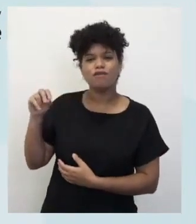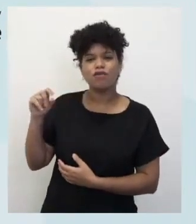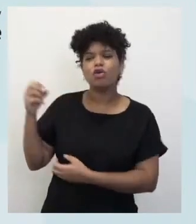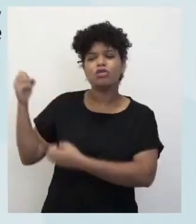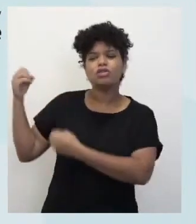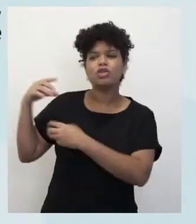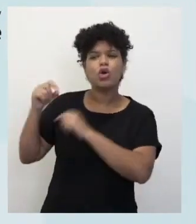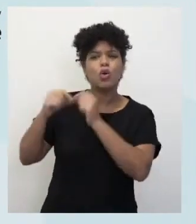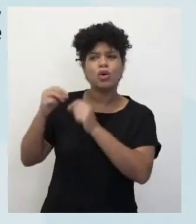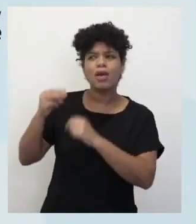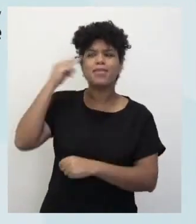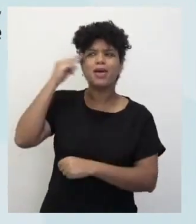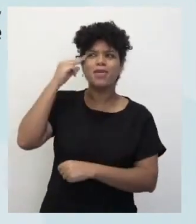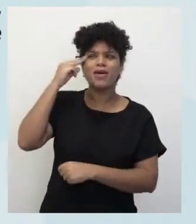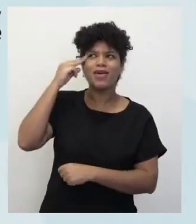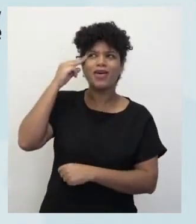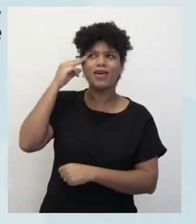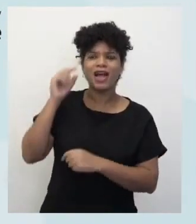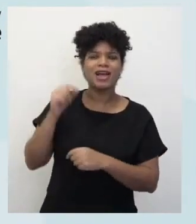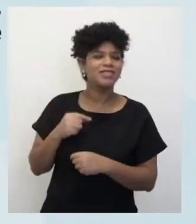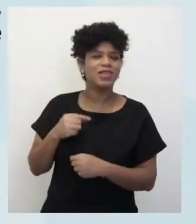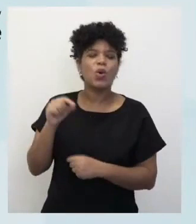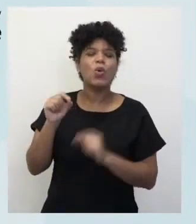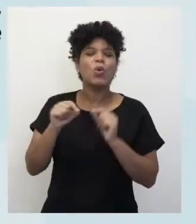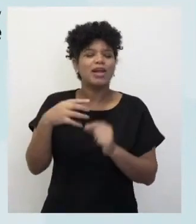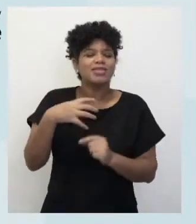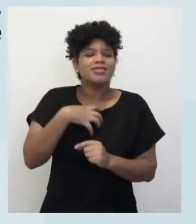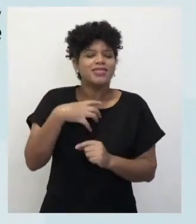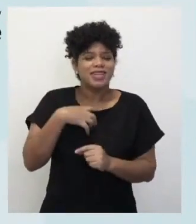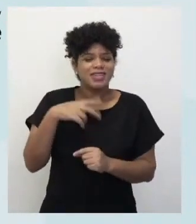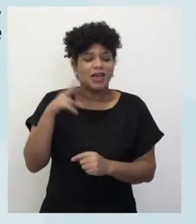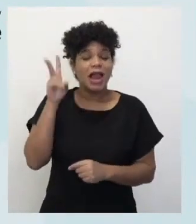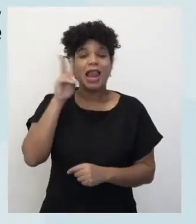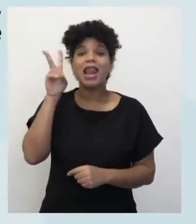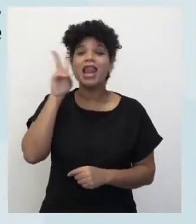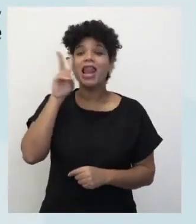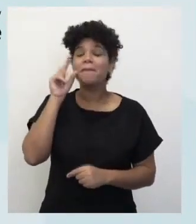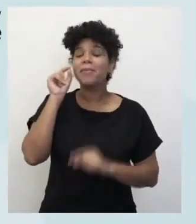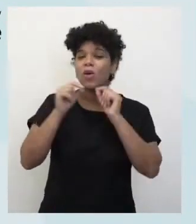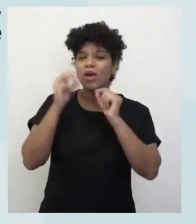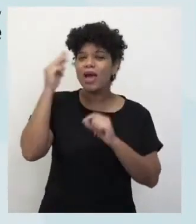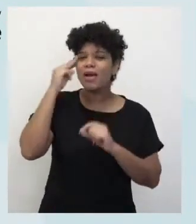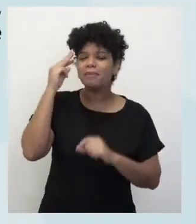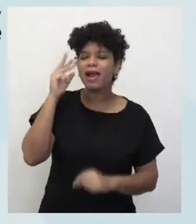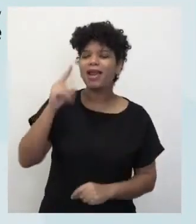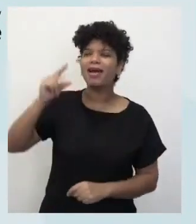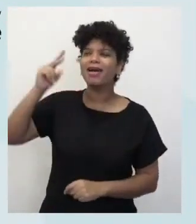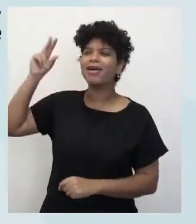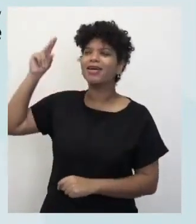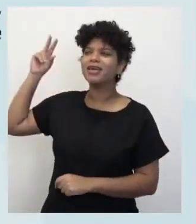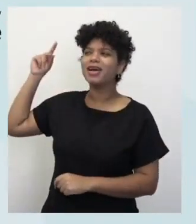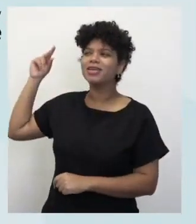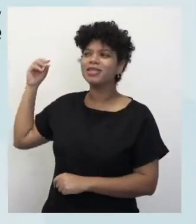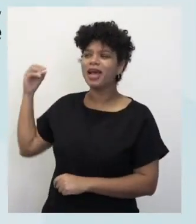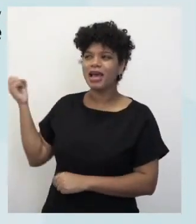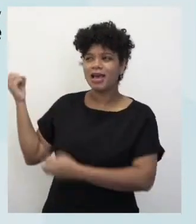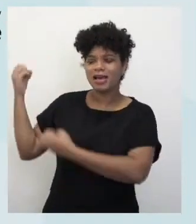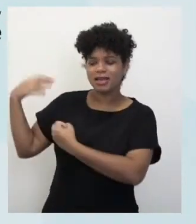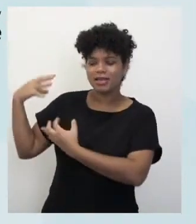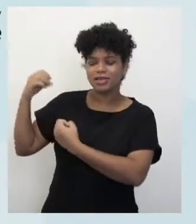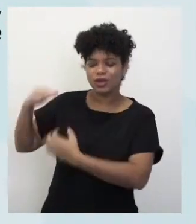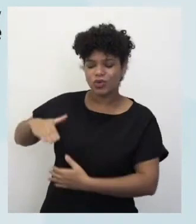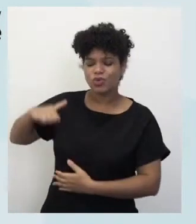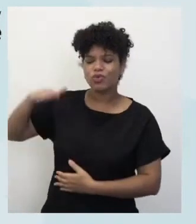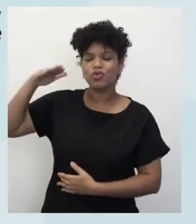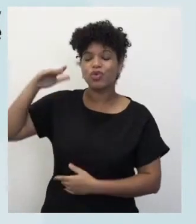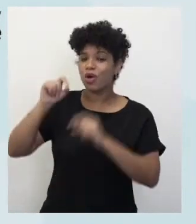Então, vamos procurar aí a nossa memória afetiva e vamos lembrar aquela herança que foi transmitida aí pelos nossos